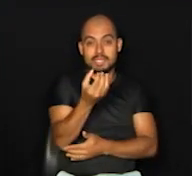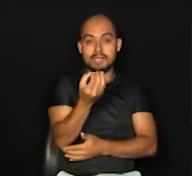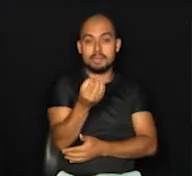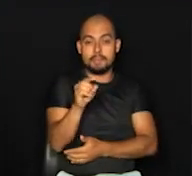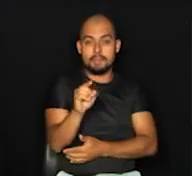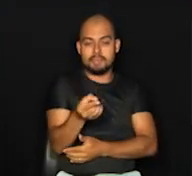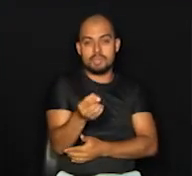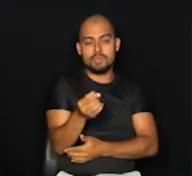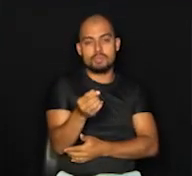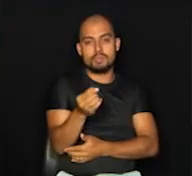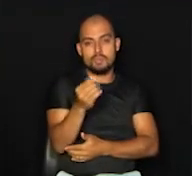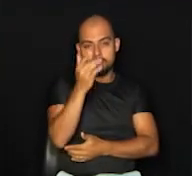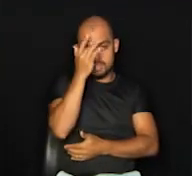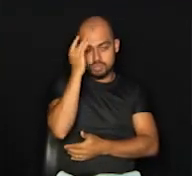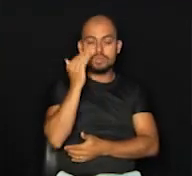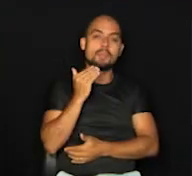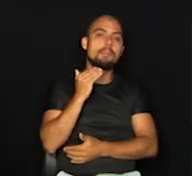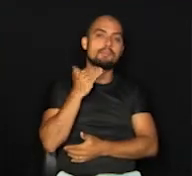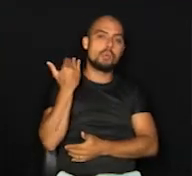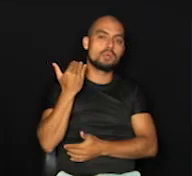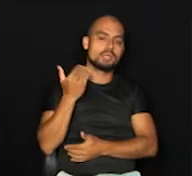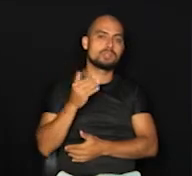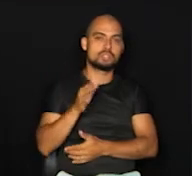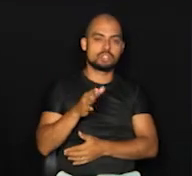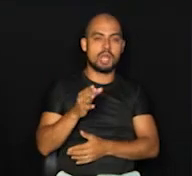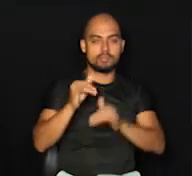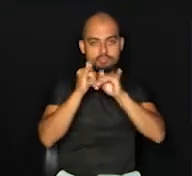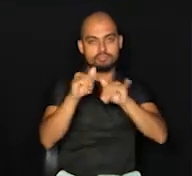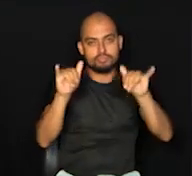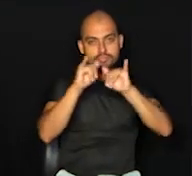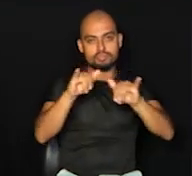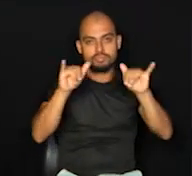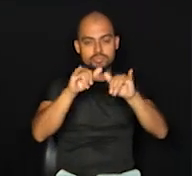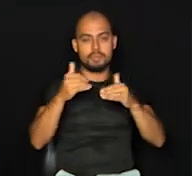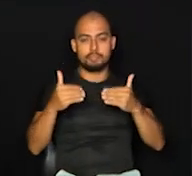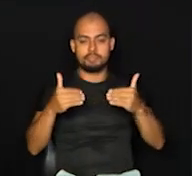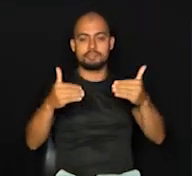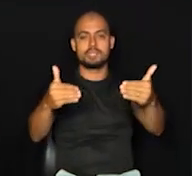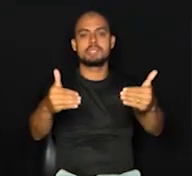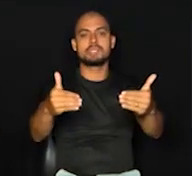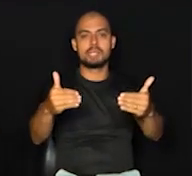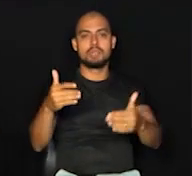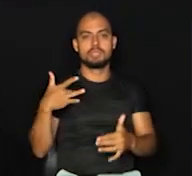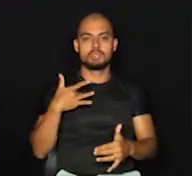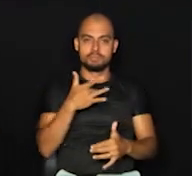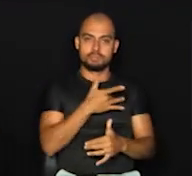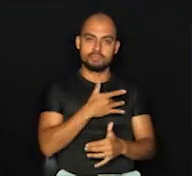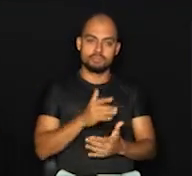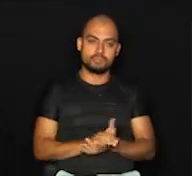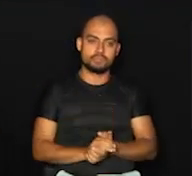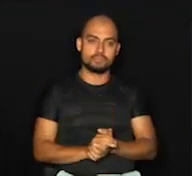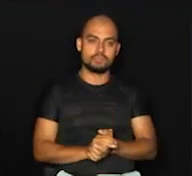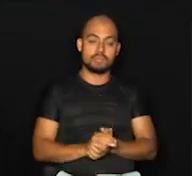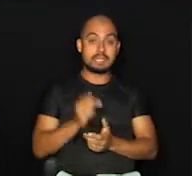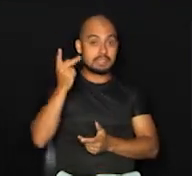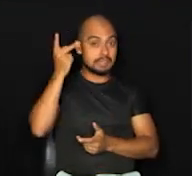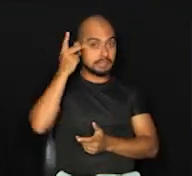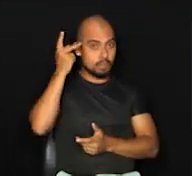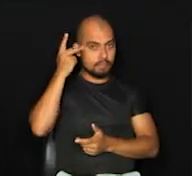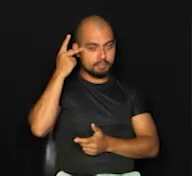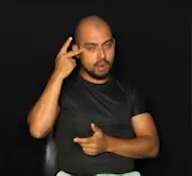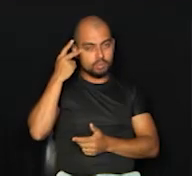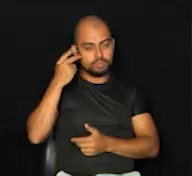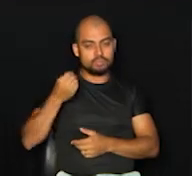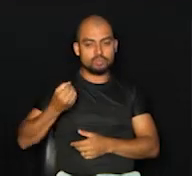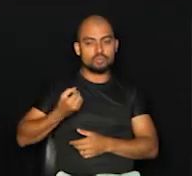160.253 óbitos que foram notificados ao Ministério da Saúde. No estado de São Paulo, os números também são